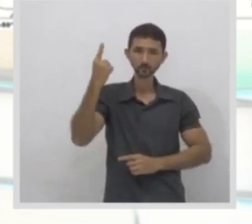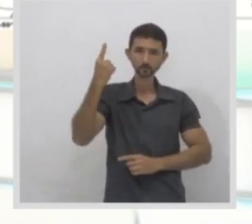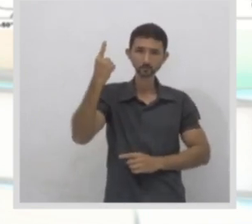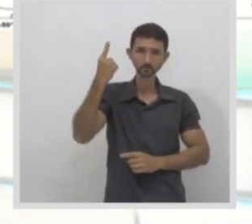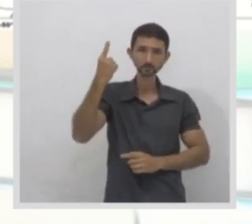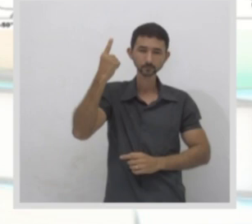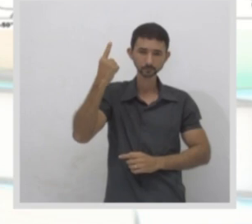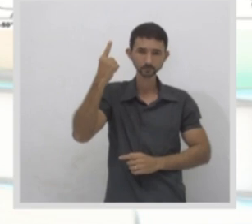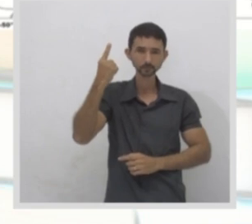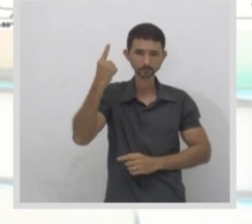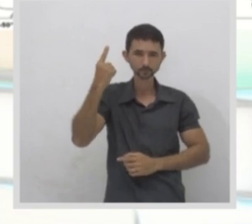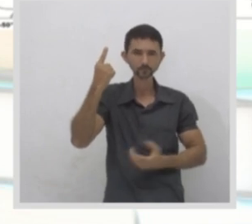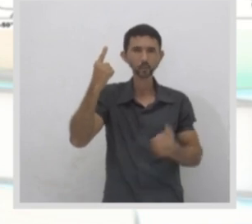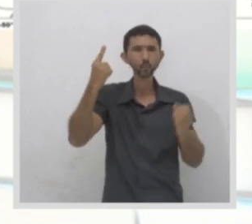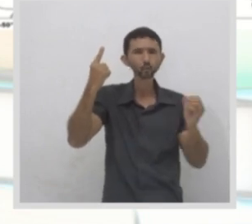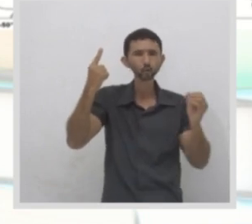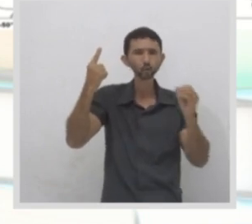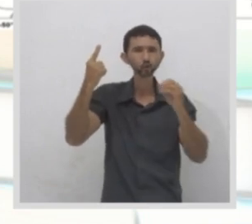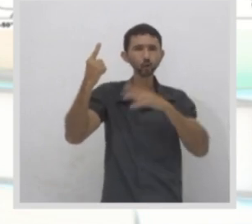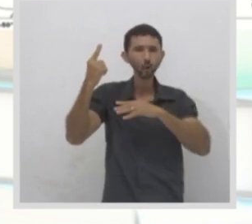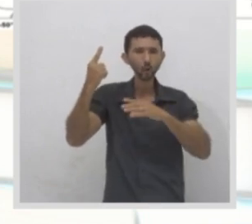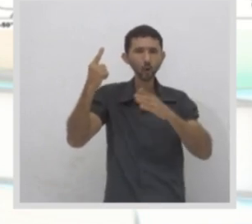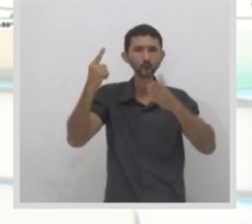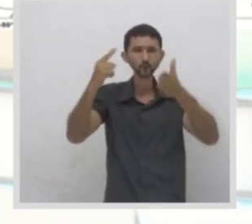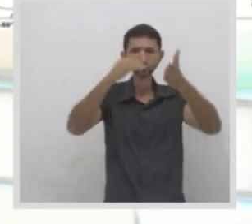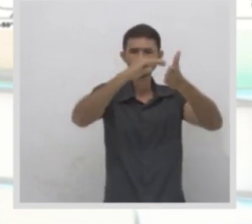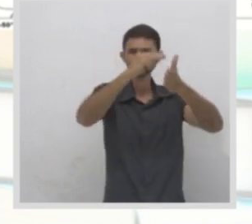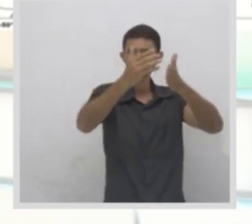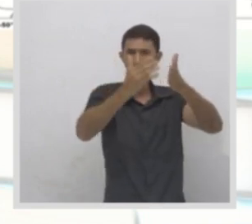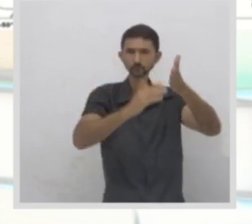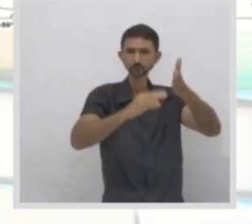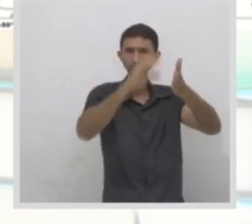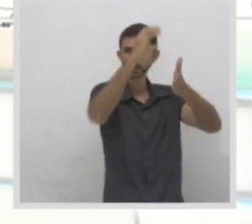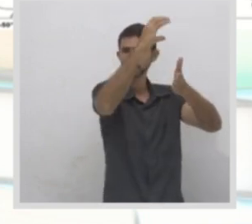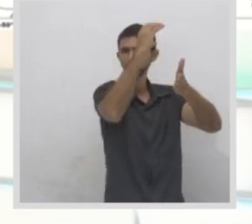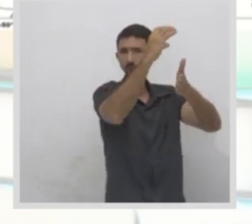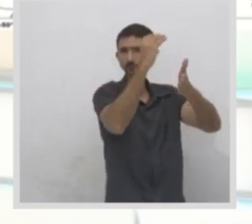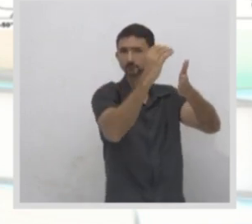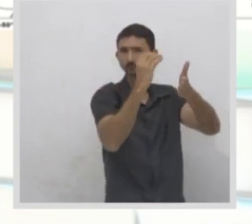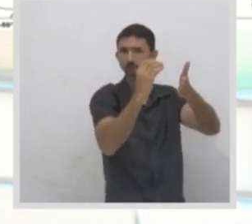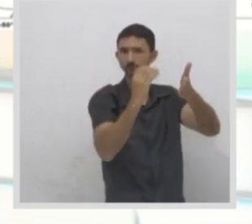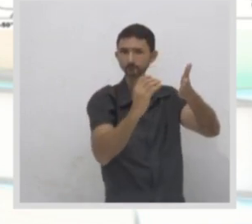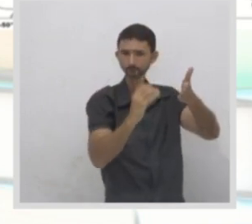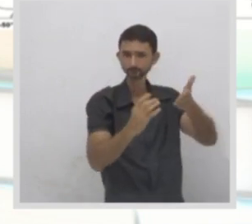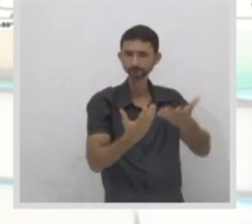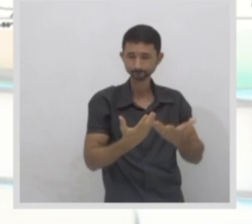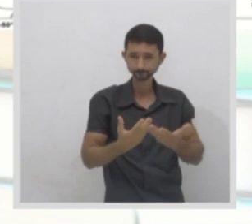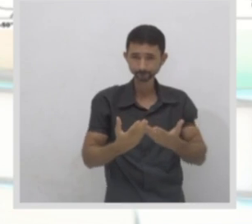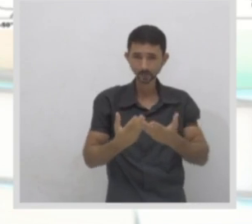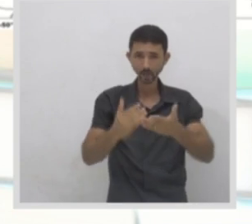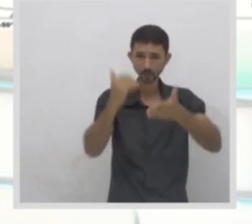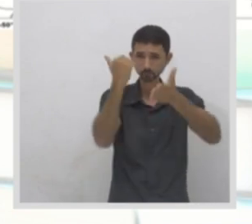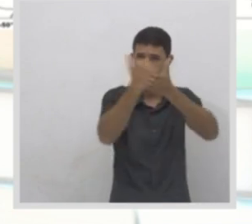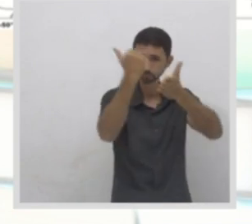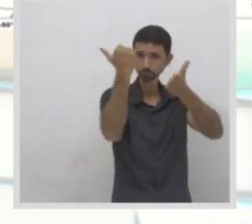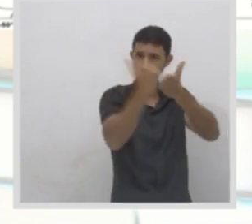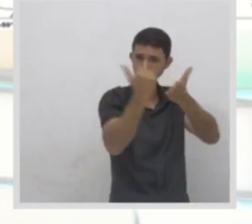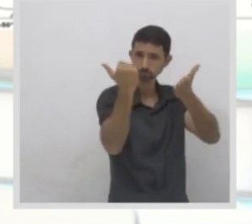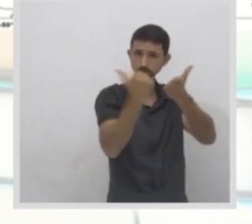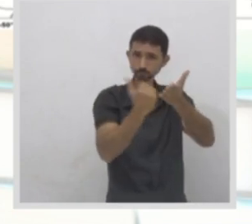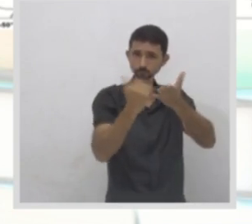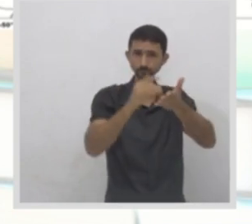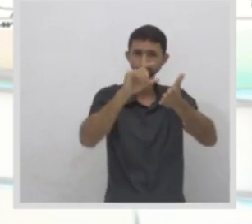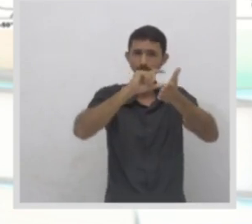né? com os estados atuais hoje como fundo. E aí você percebe essas capitanias definidas como porções